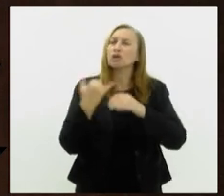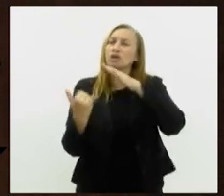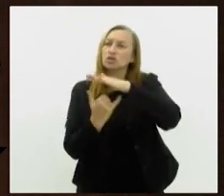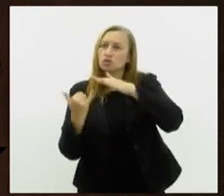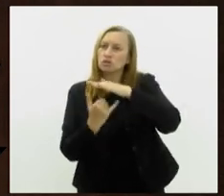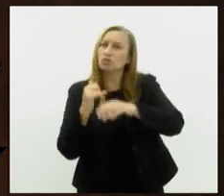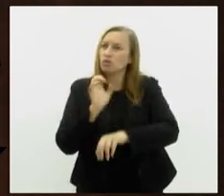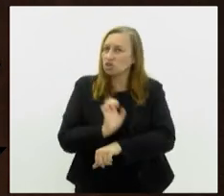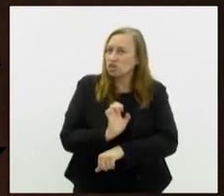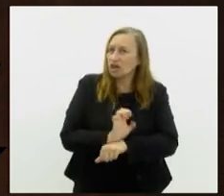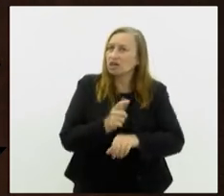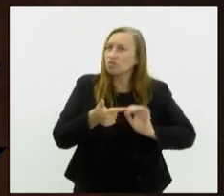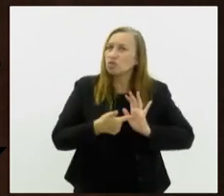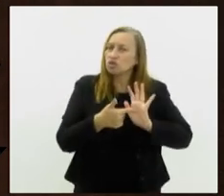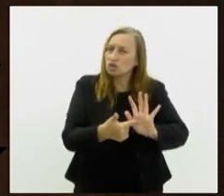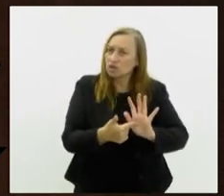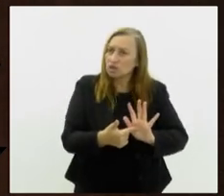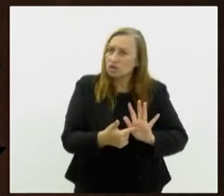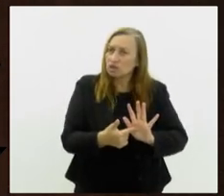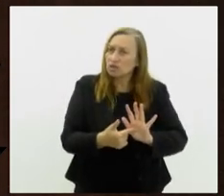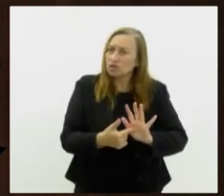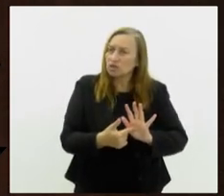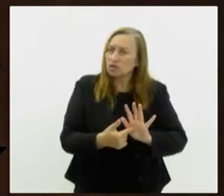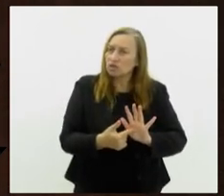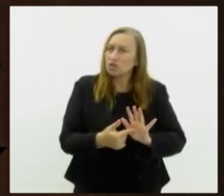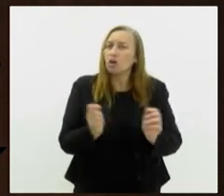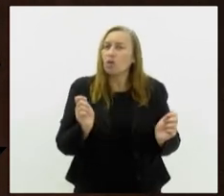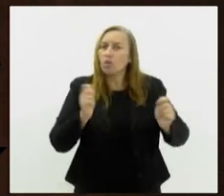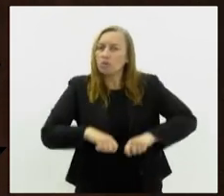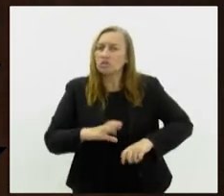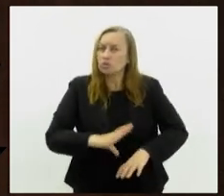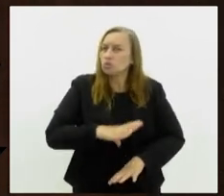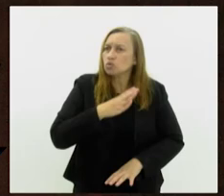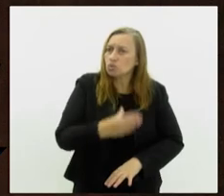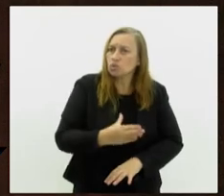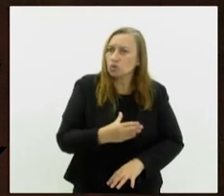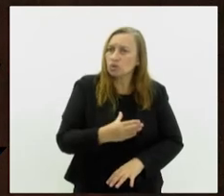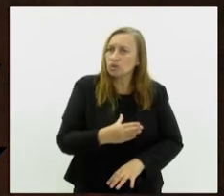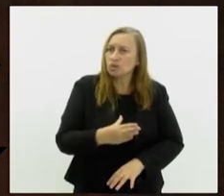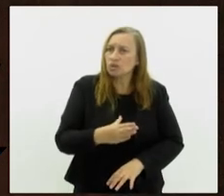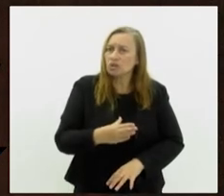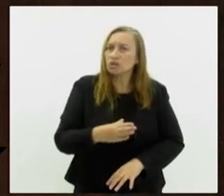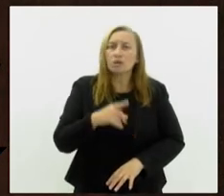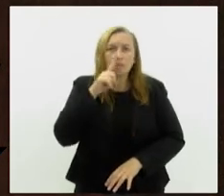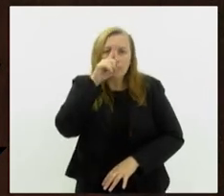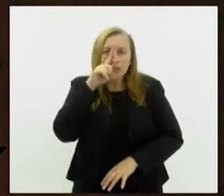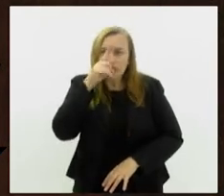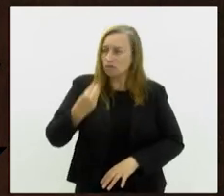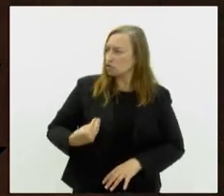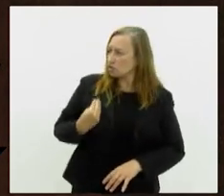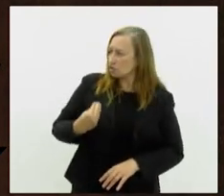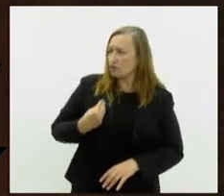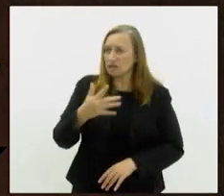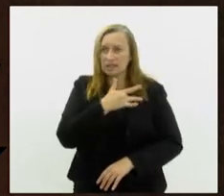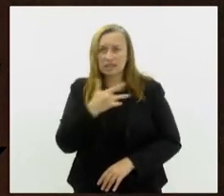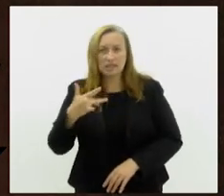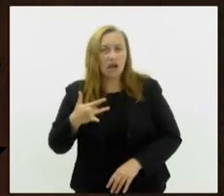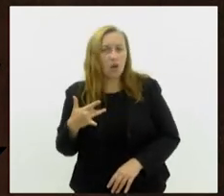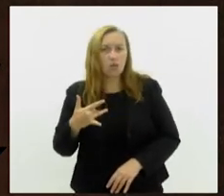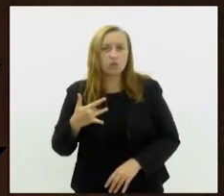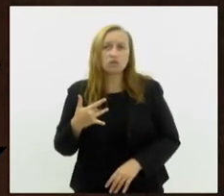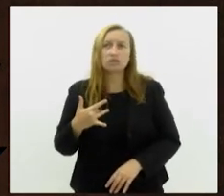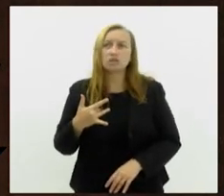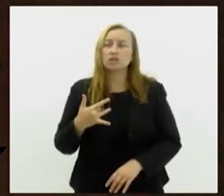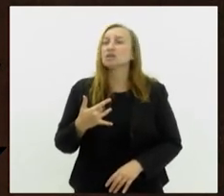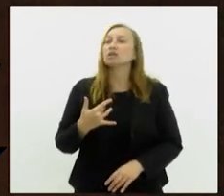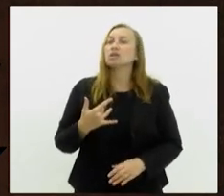Estado, demonstrando ao final de cada dia competência e coragem, dando sua vida, dando sua saúde, sua integridade